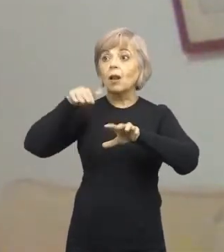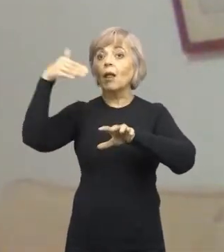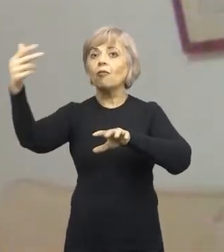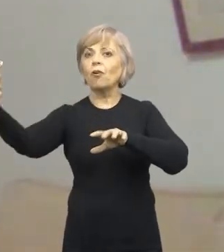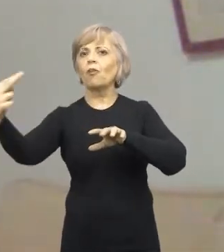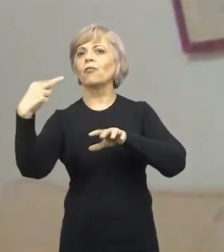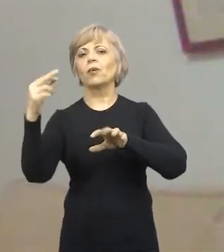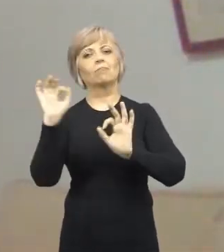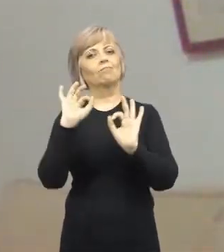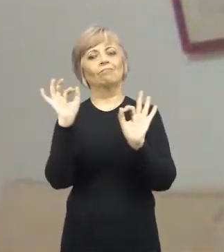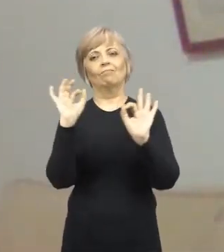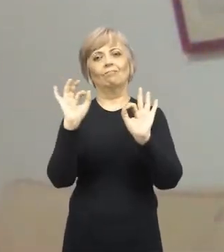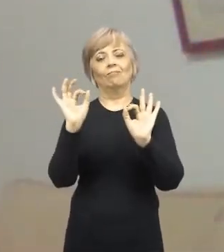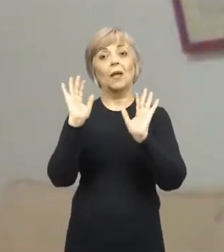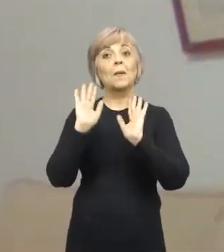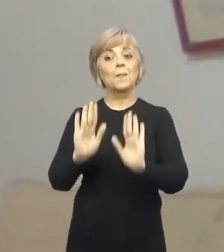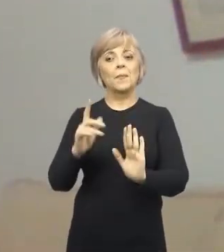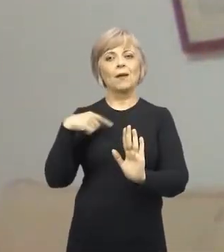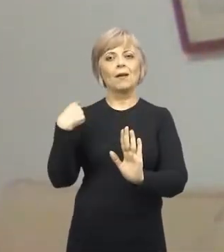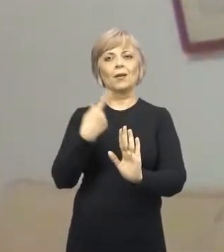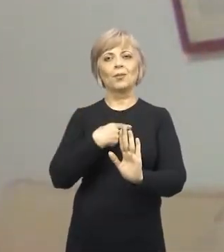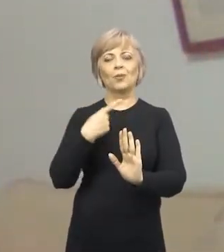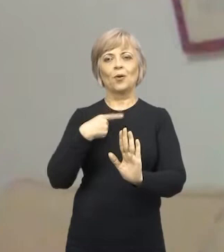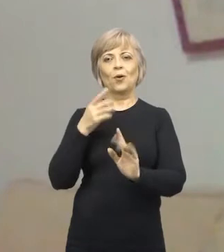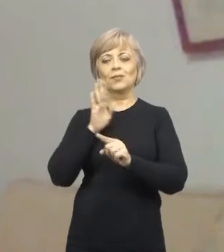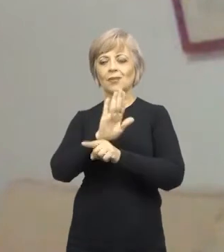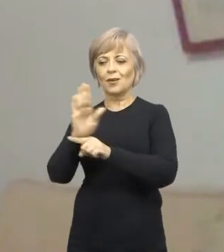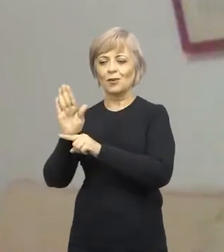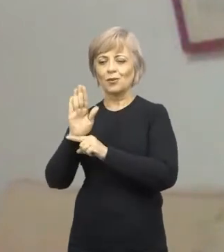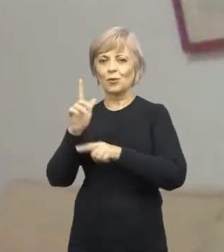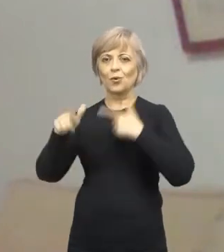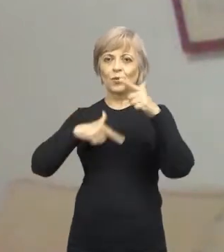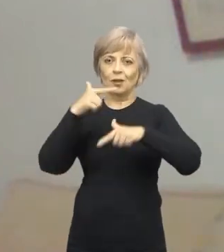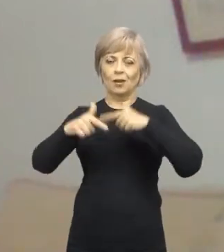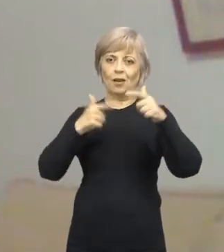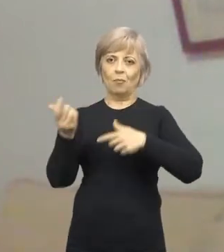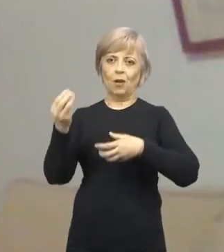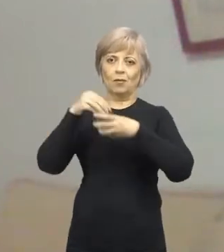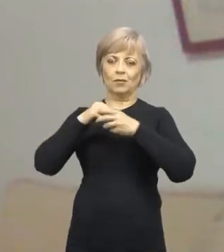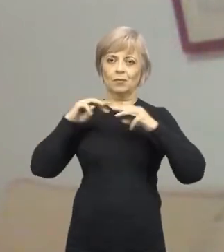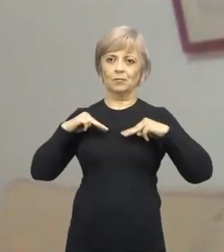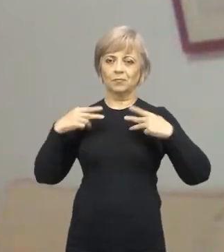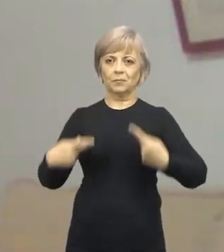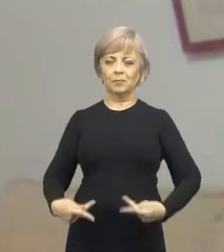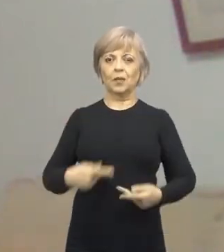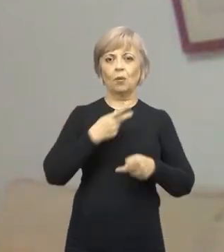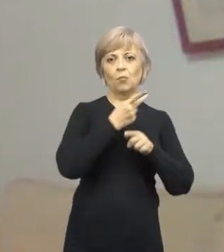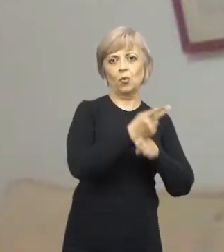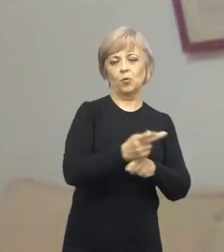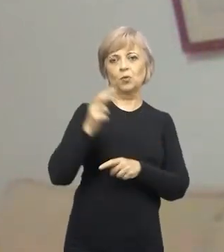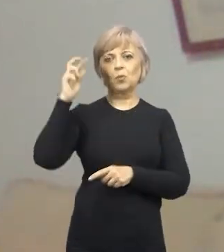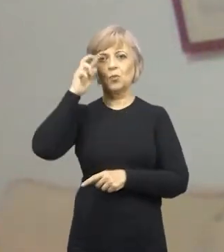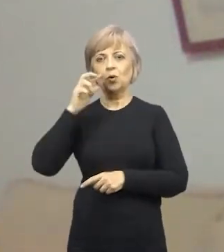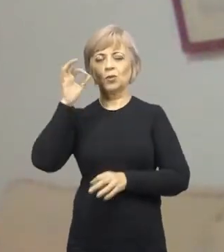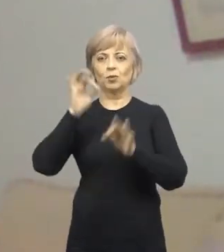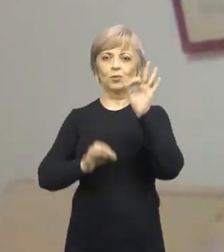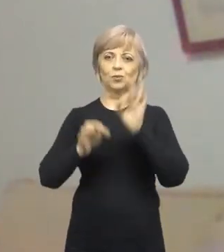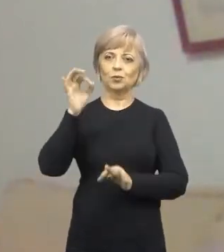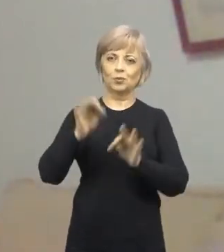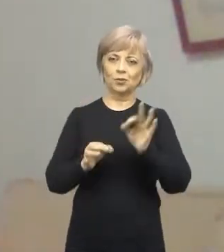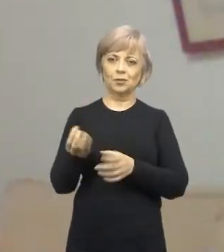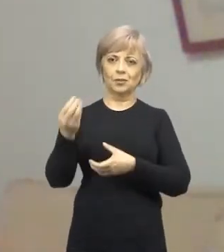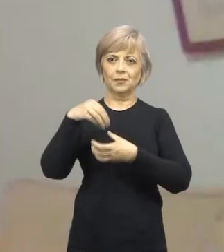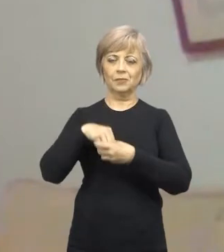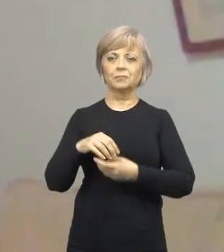chega a tomar conhecimento, mas nós ajudamos bastante o trabalho dos promotores e dos procuradores de justiça de